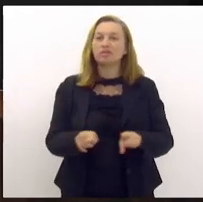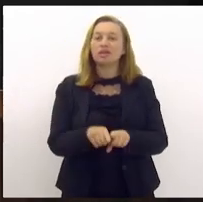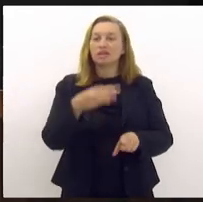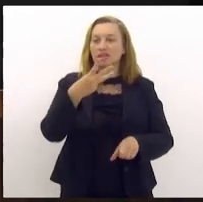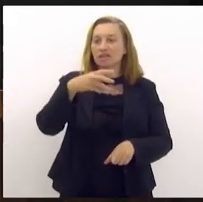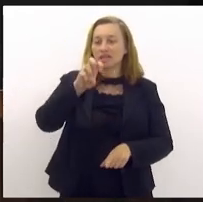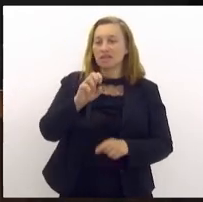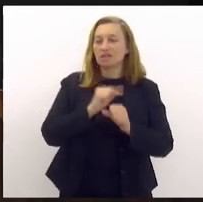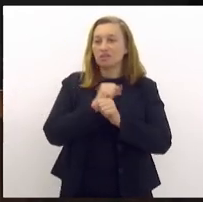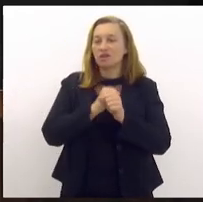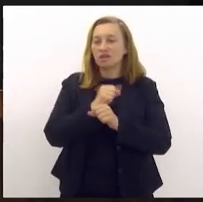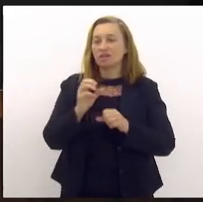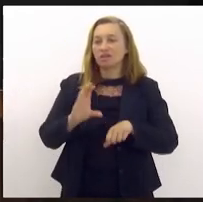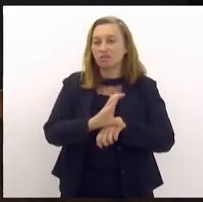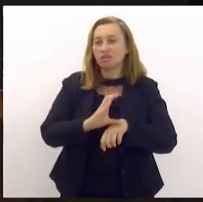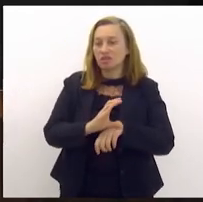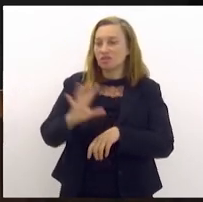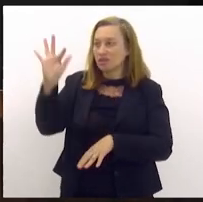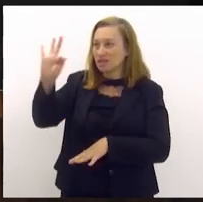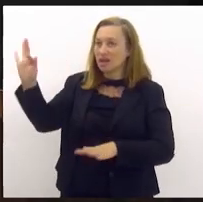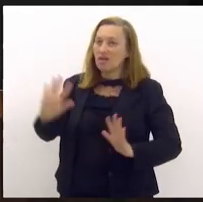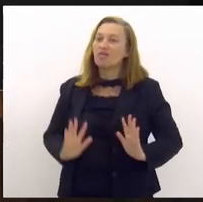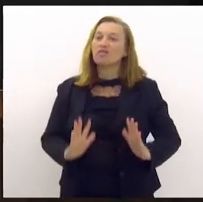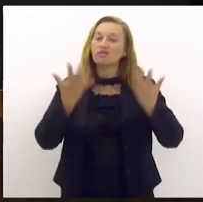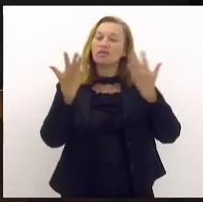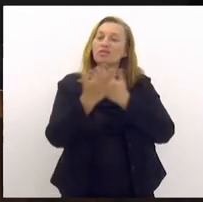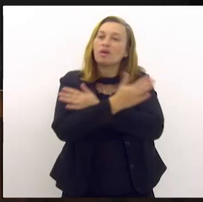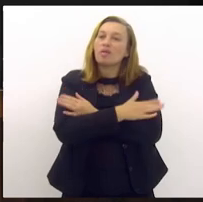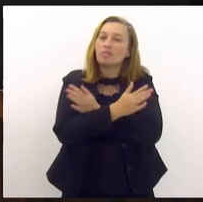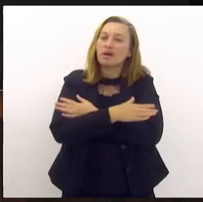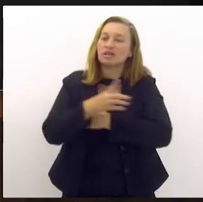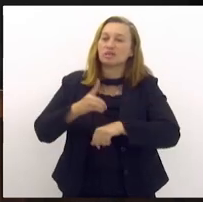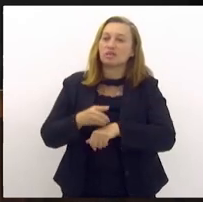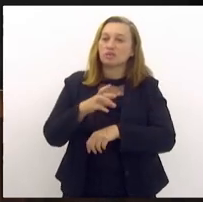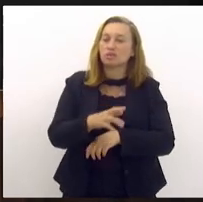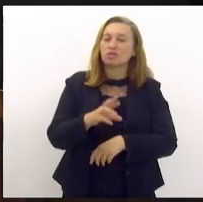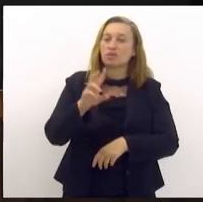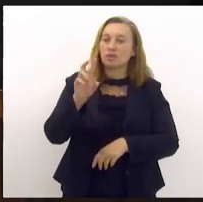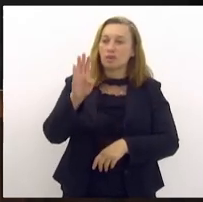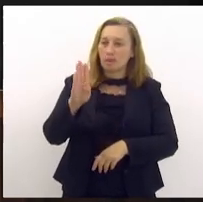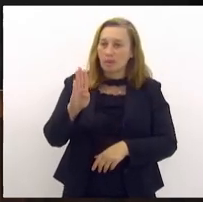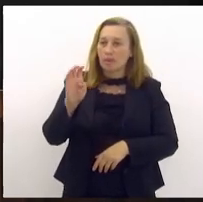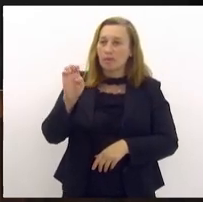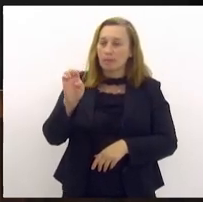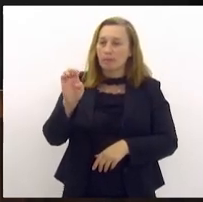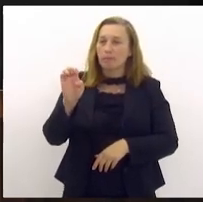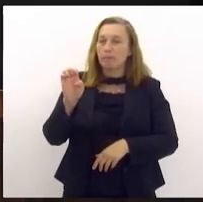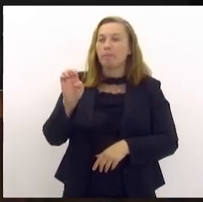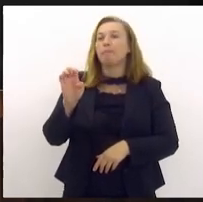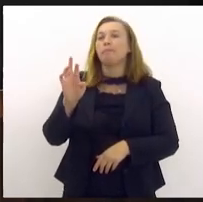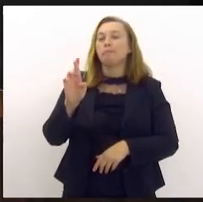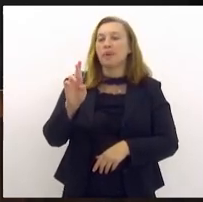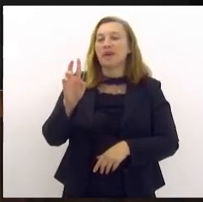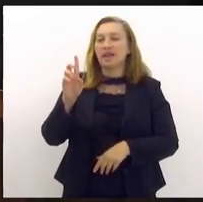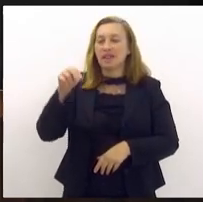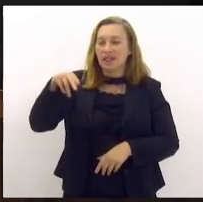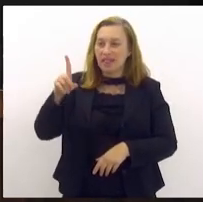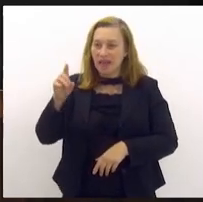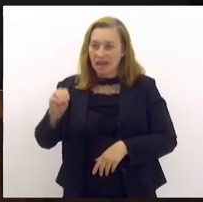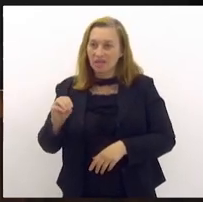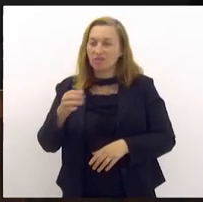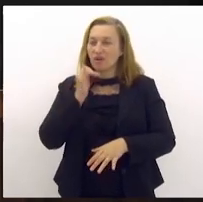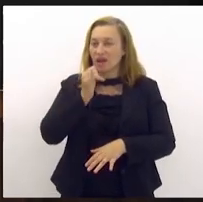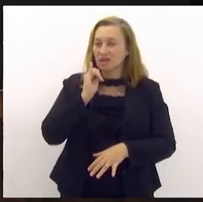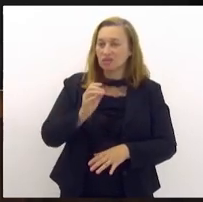Constituição Federal. Viva a Constituição e um abraço ao doutor Bernardo, que foi o relator da nossa